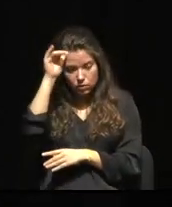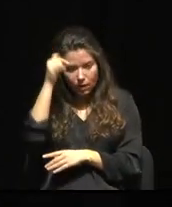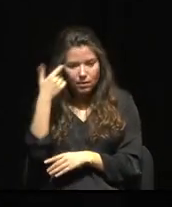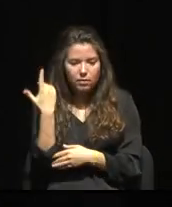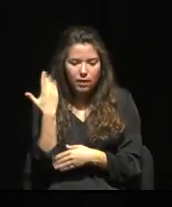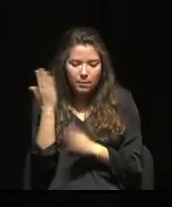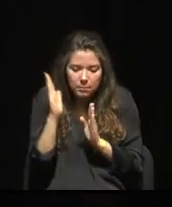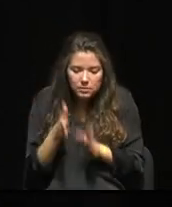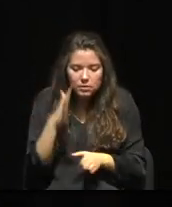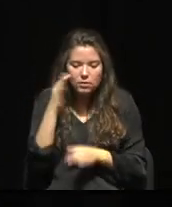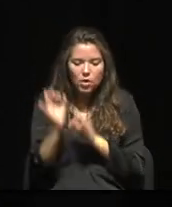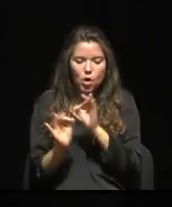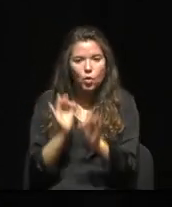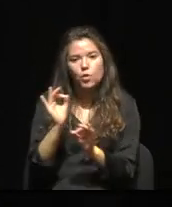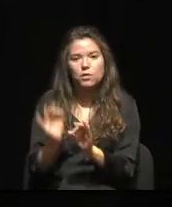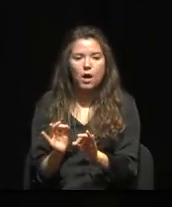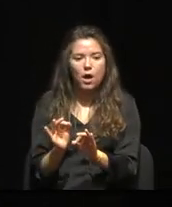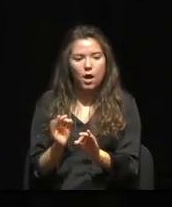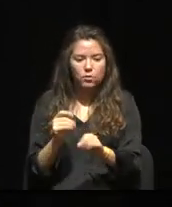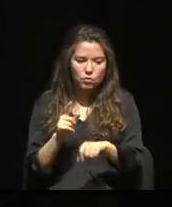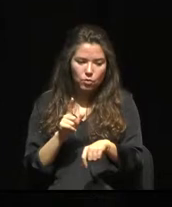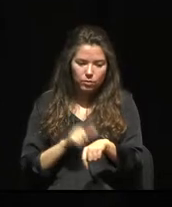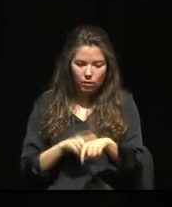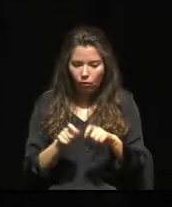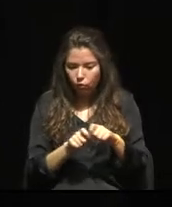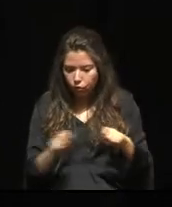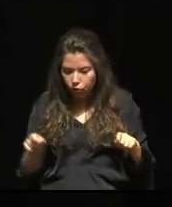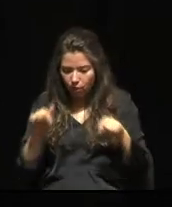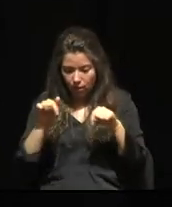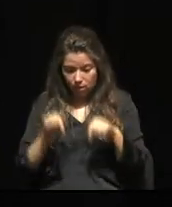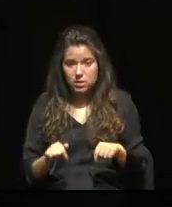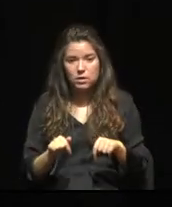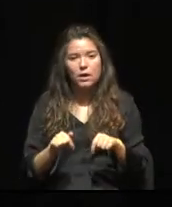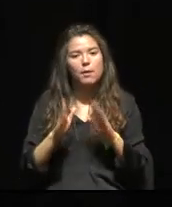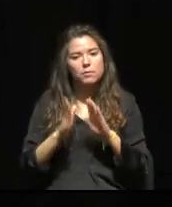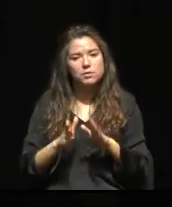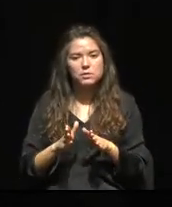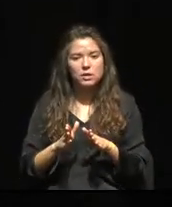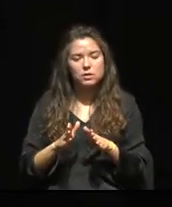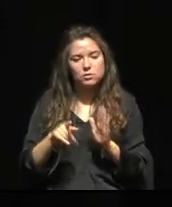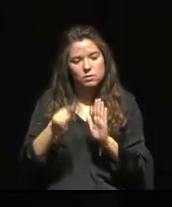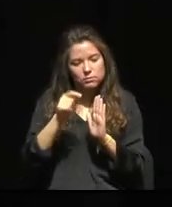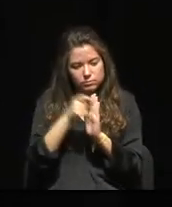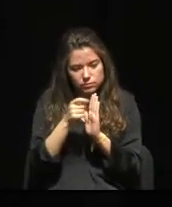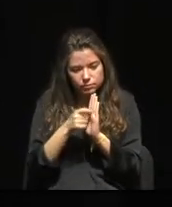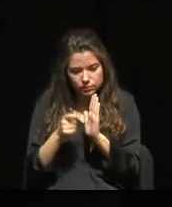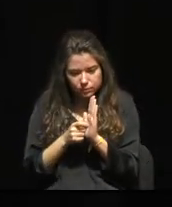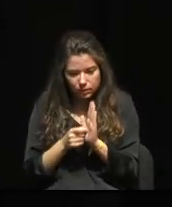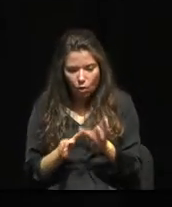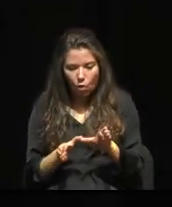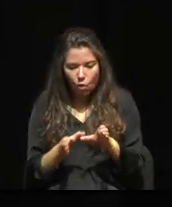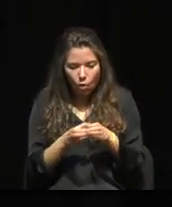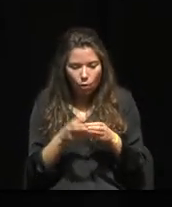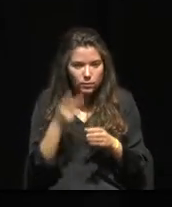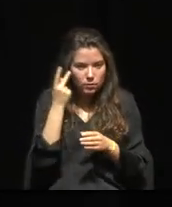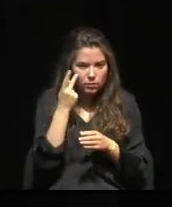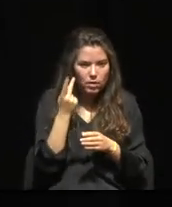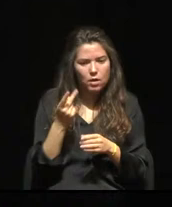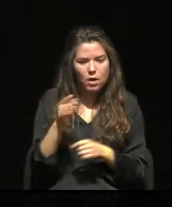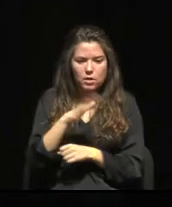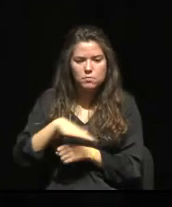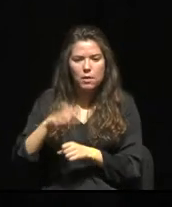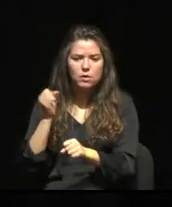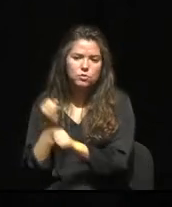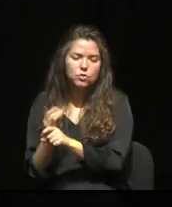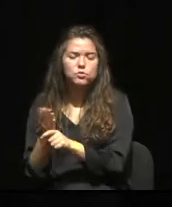devidamente cuidada e preservada durante este processo havendo o devido mapeamento ecossistemas Como já existem em outros espaços